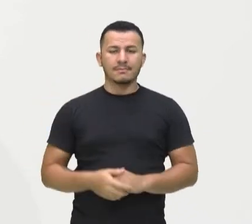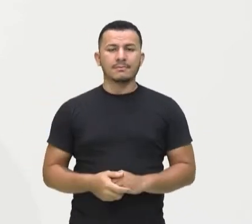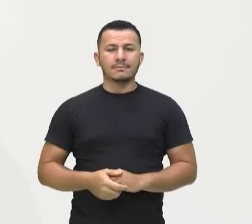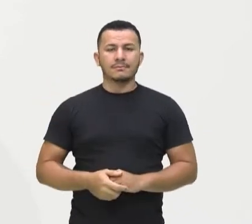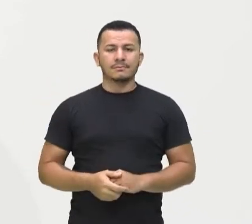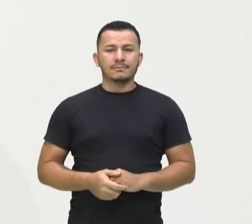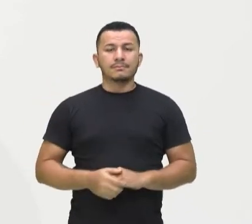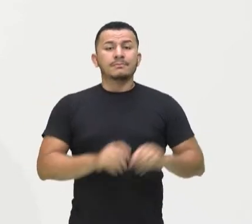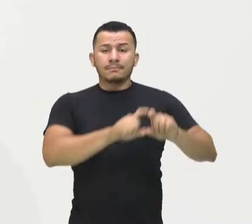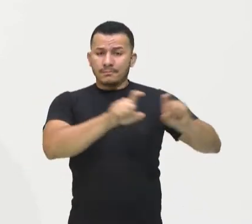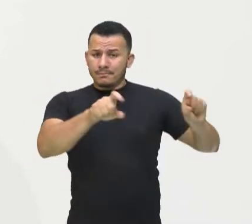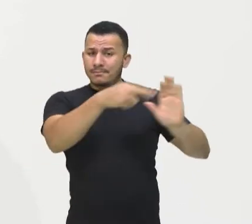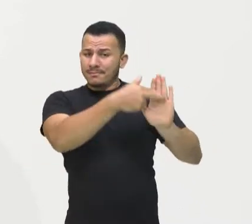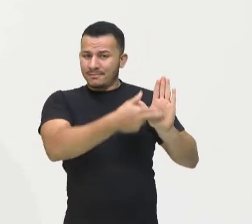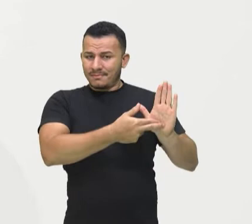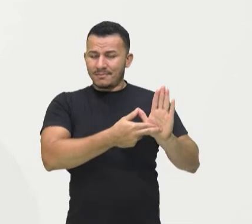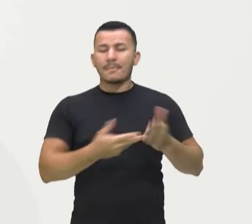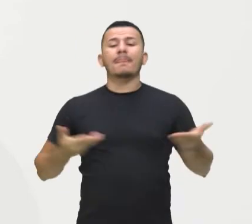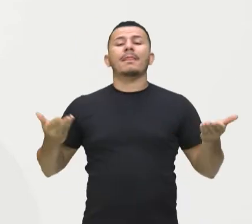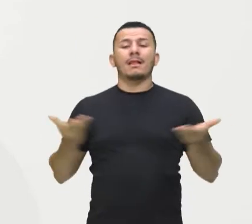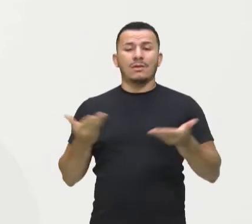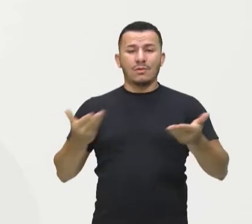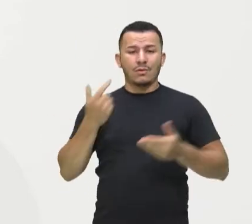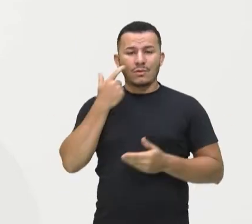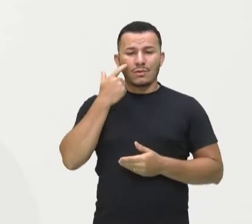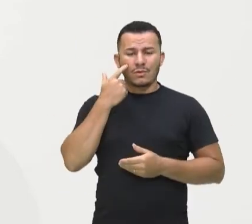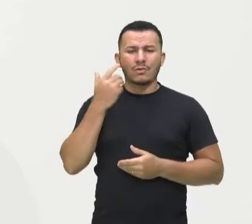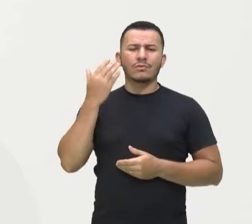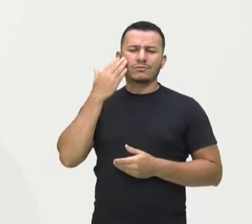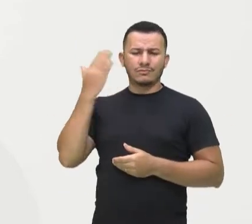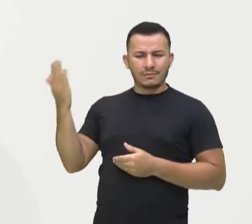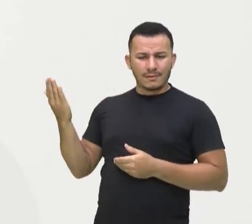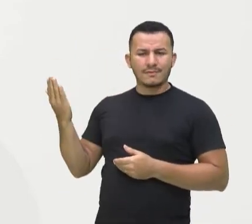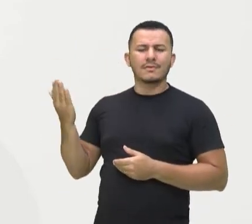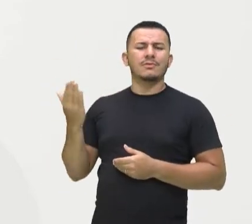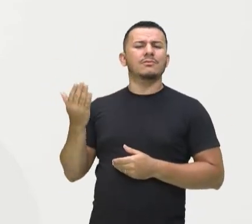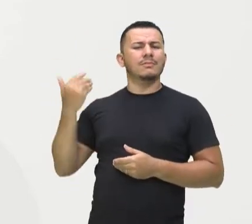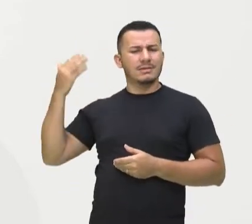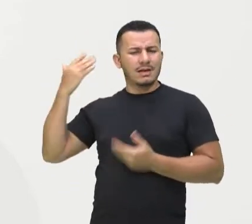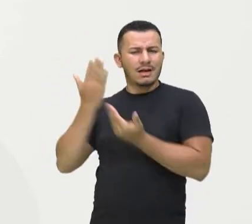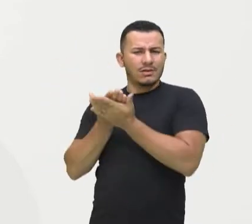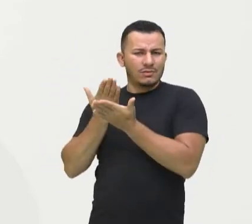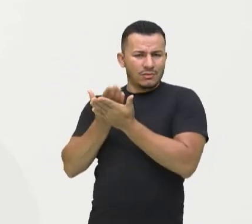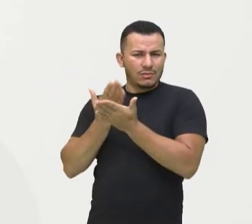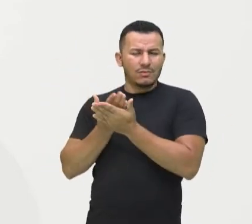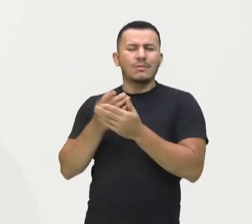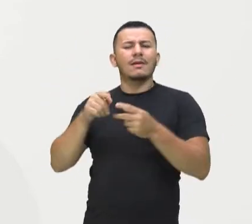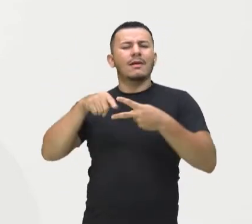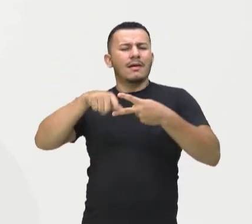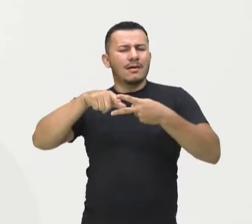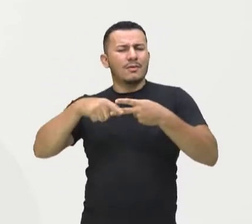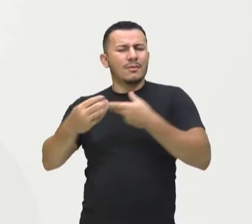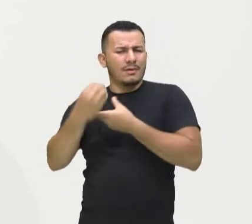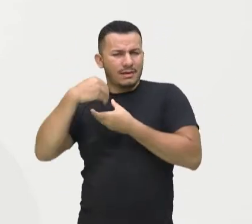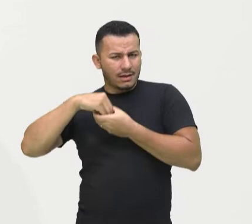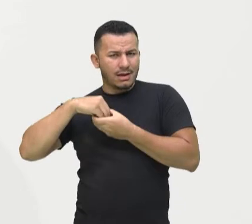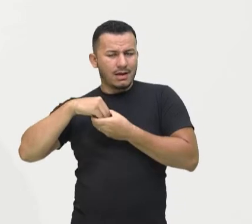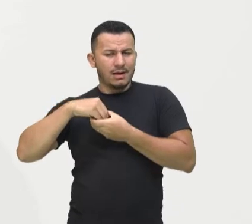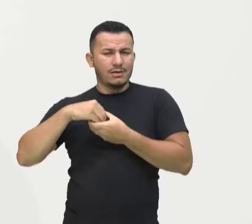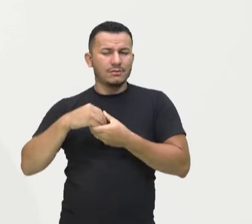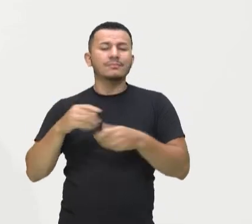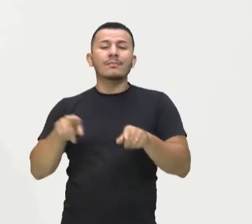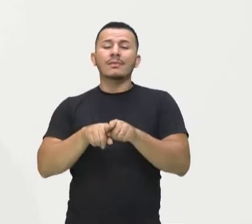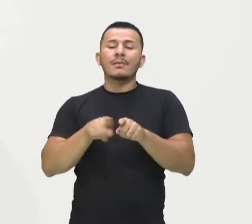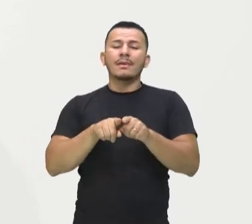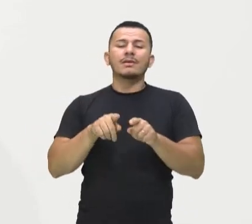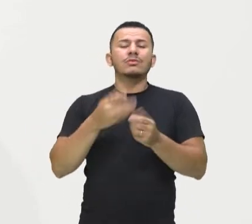certo? Aí, pessoal, vou te falar, ó, sei que você já viu na nossa aula anterior, foi estudou o ângulo interno, né, de polígonos e estudou